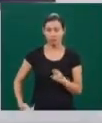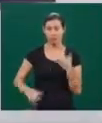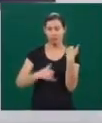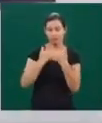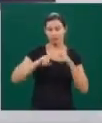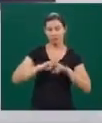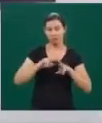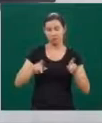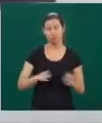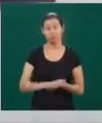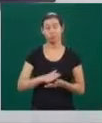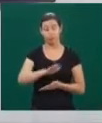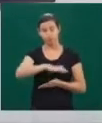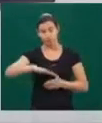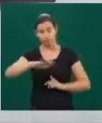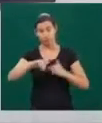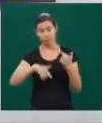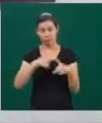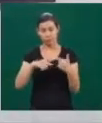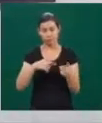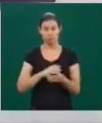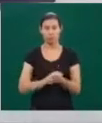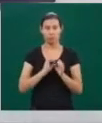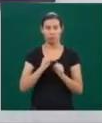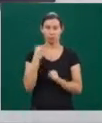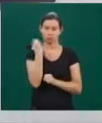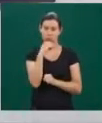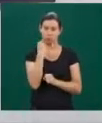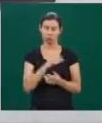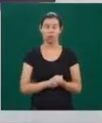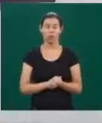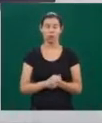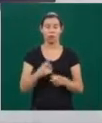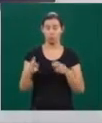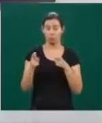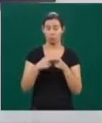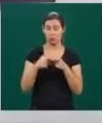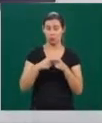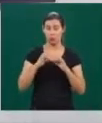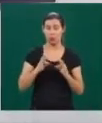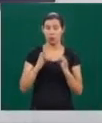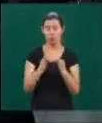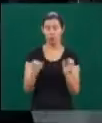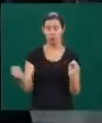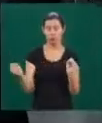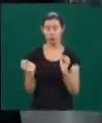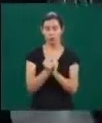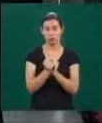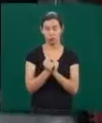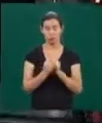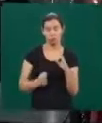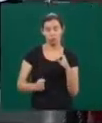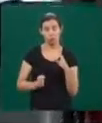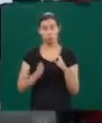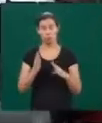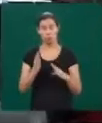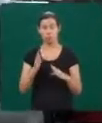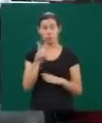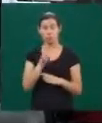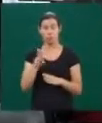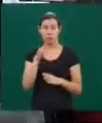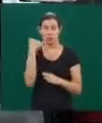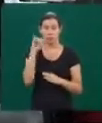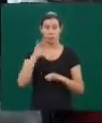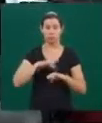Mercado de Trabalho. Tem muita oportunidade para você. Medicina e tecnologia juntas. Robôs estão sendo usados para